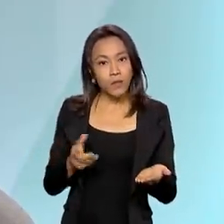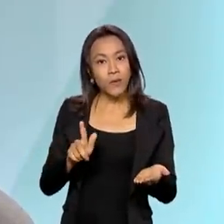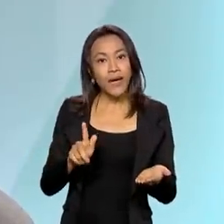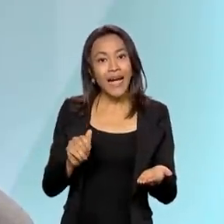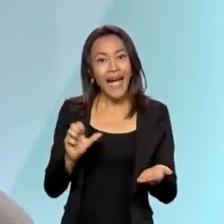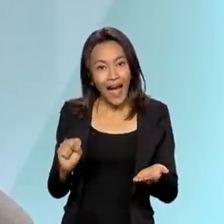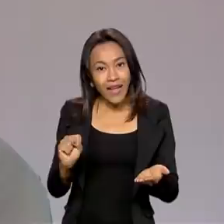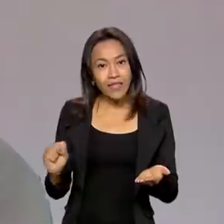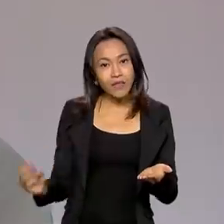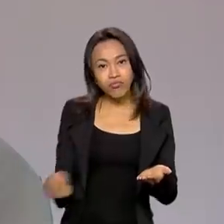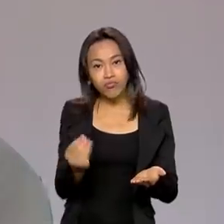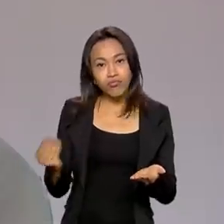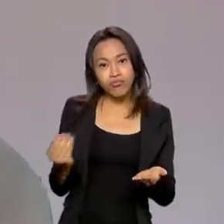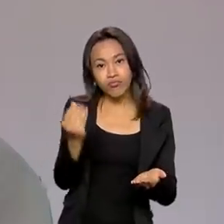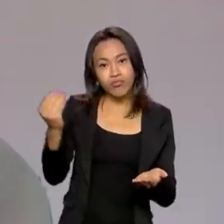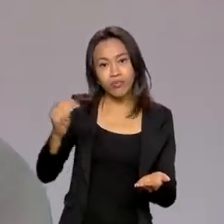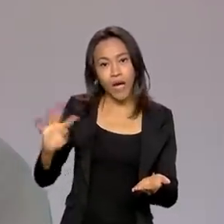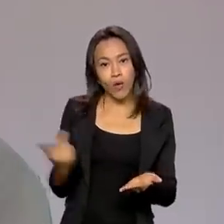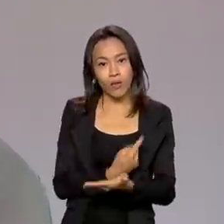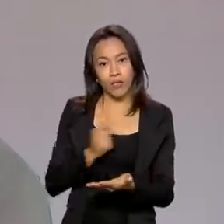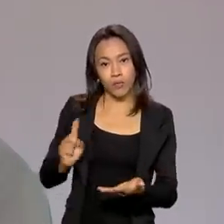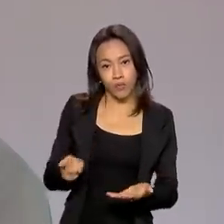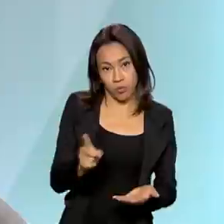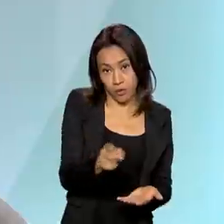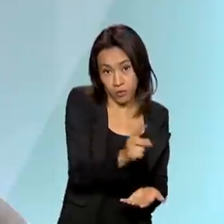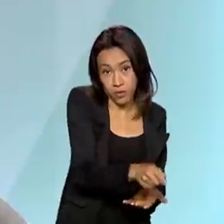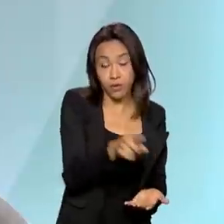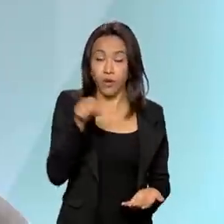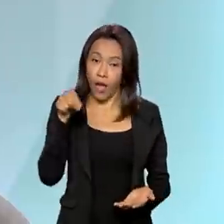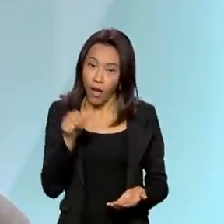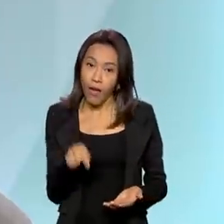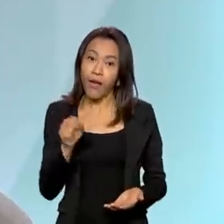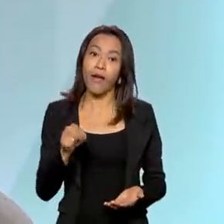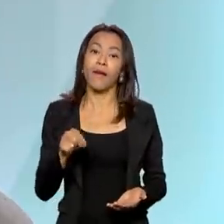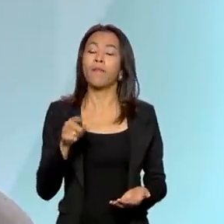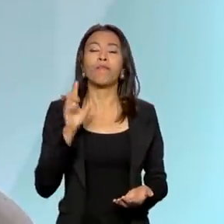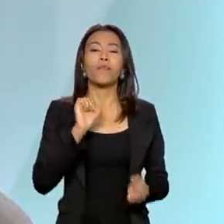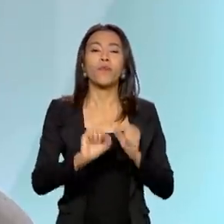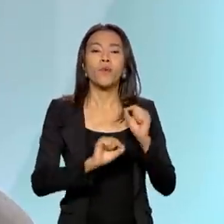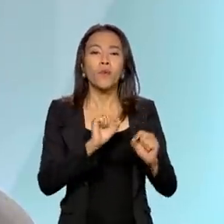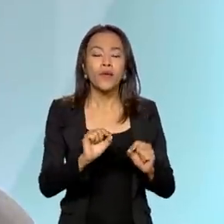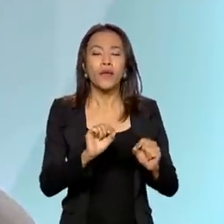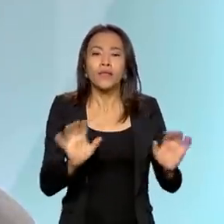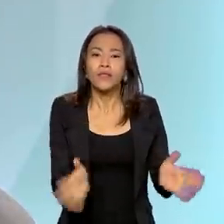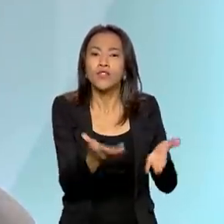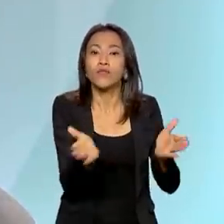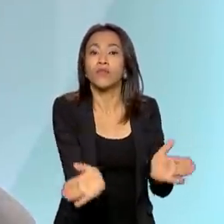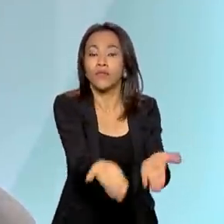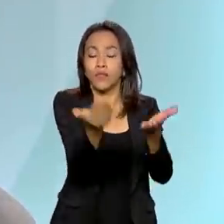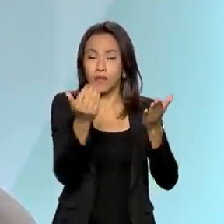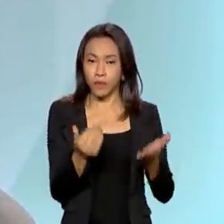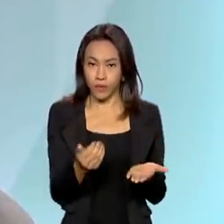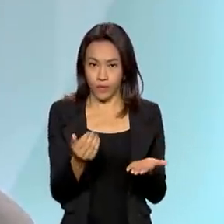metano gerado por esse tipo de lixo. Serão transformações institucionais, incentivos